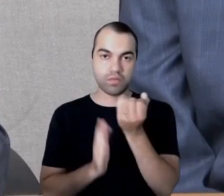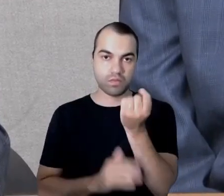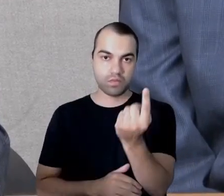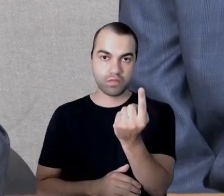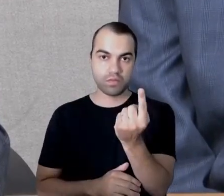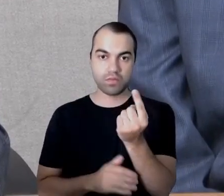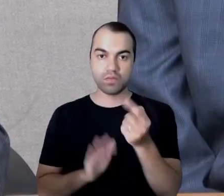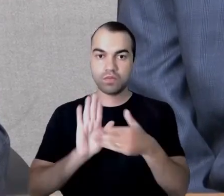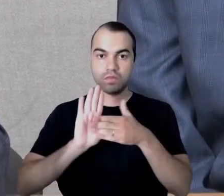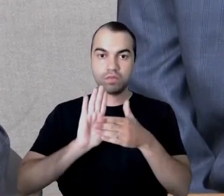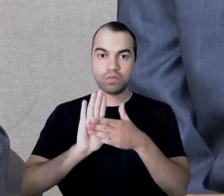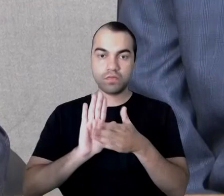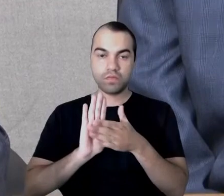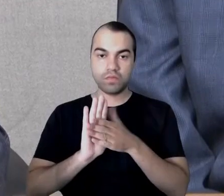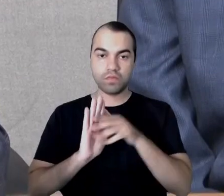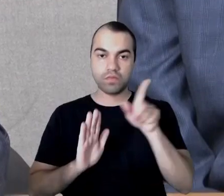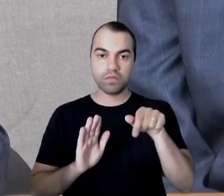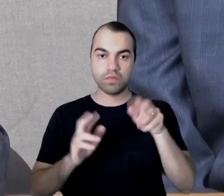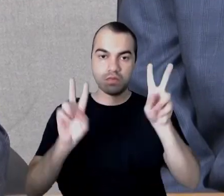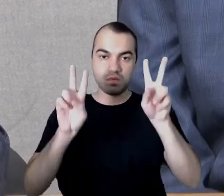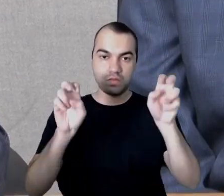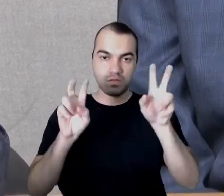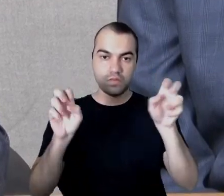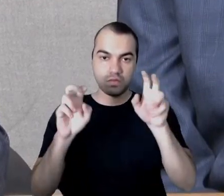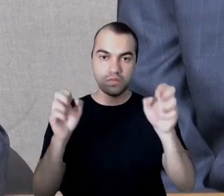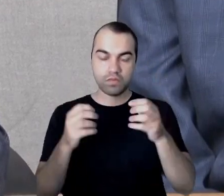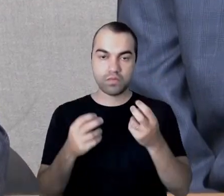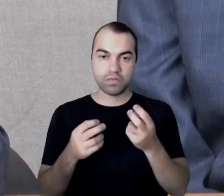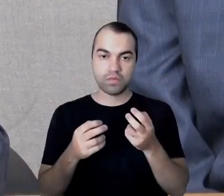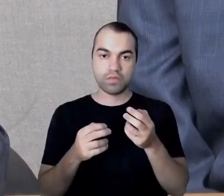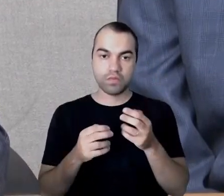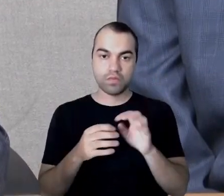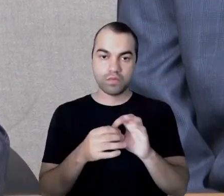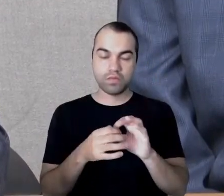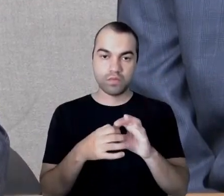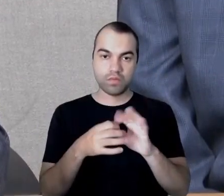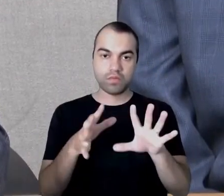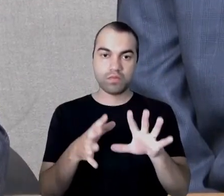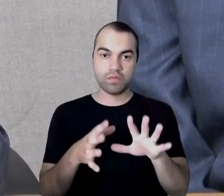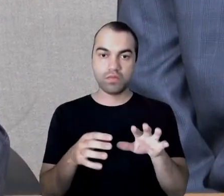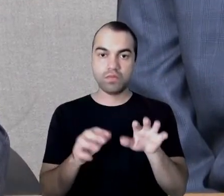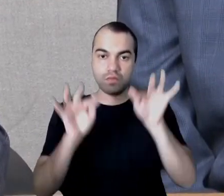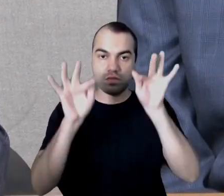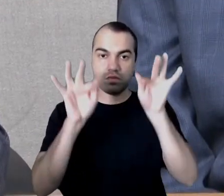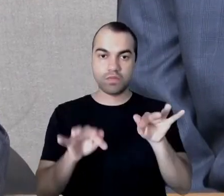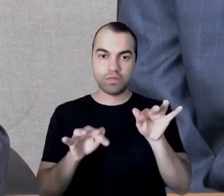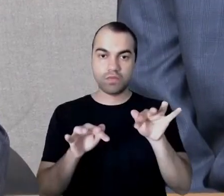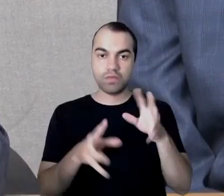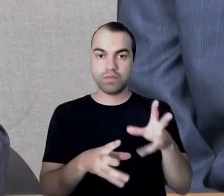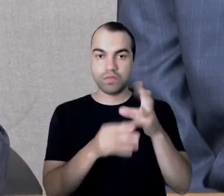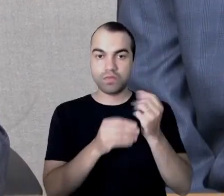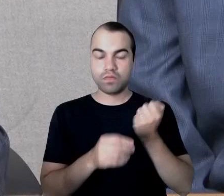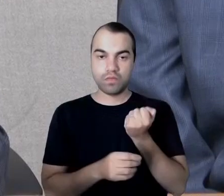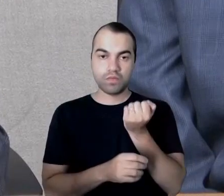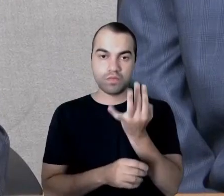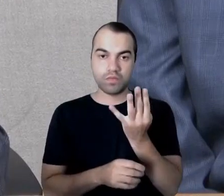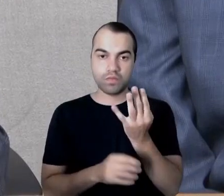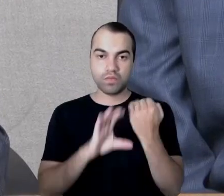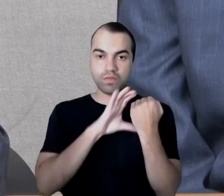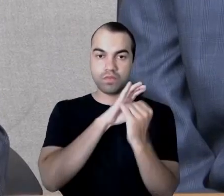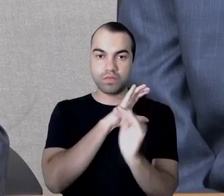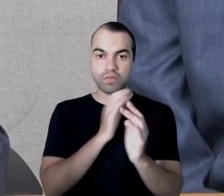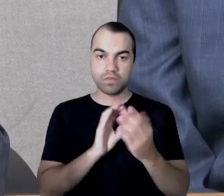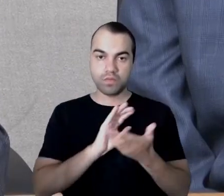apresentava a definição a respeito da possibilidade de prorrogação das concessões e por fim a emenda aditiva número 4 destina os recursos